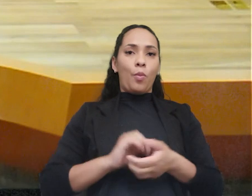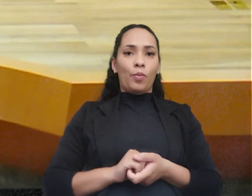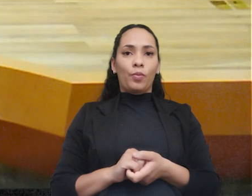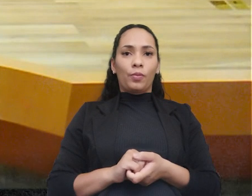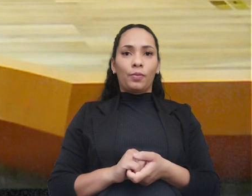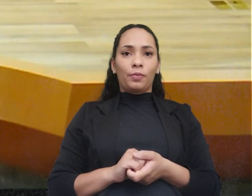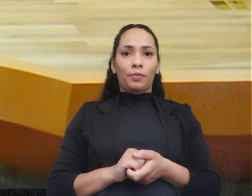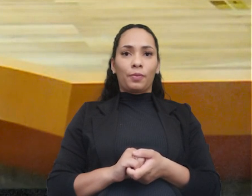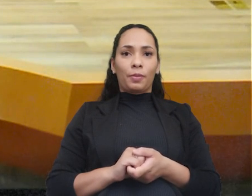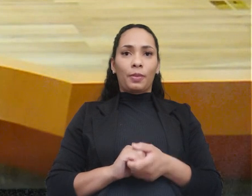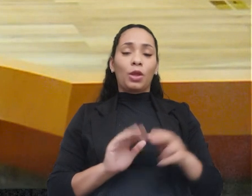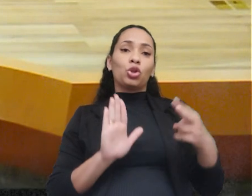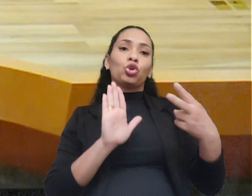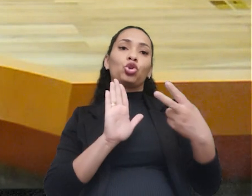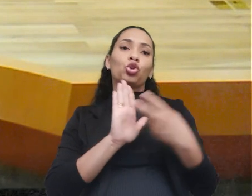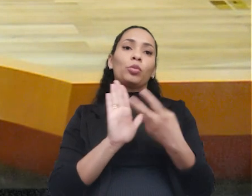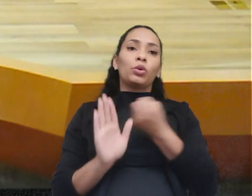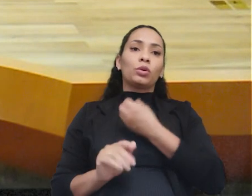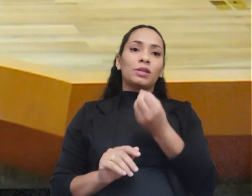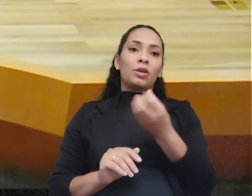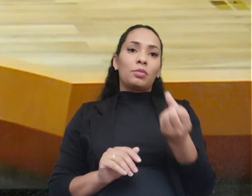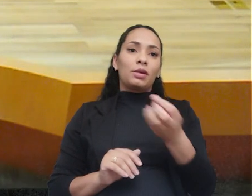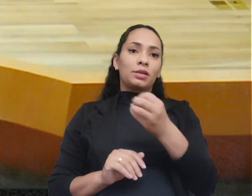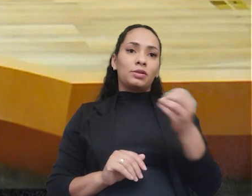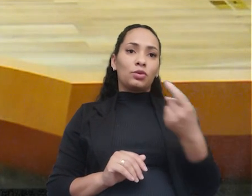O 2 da nossa pauta, recurso eleitoral número